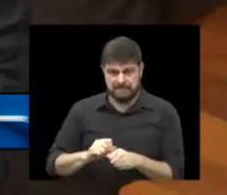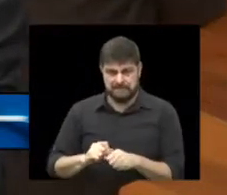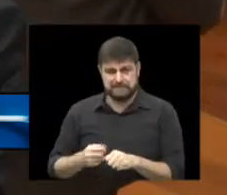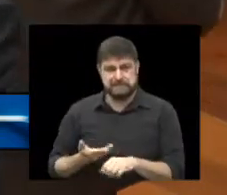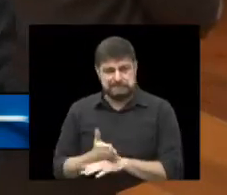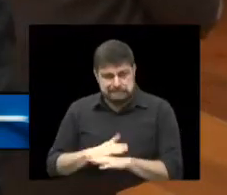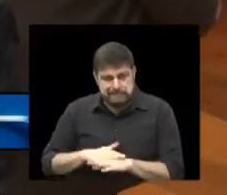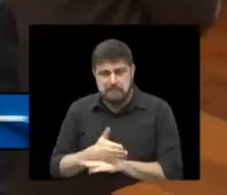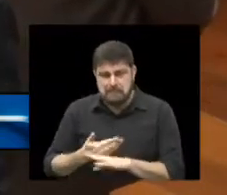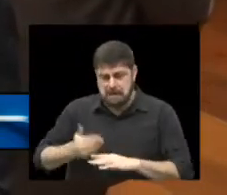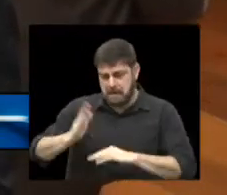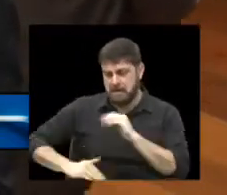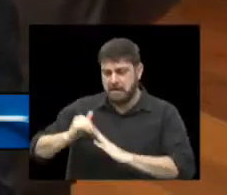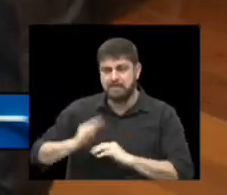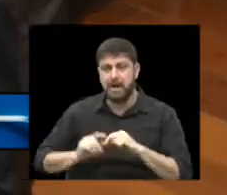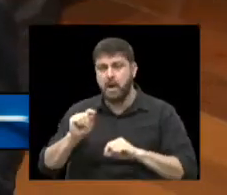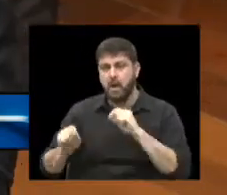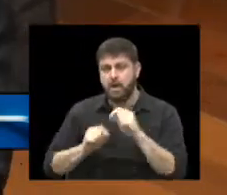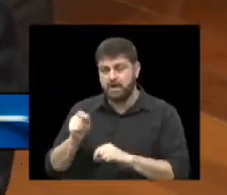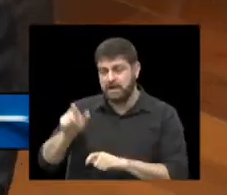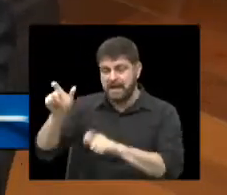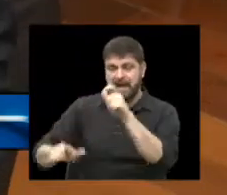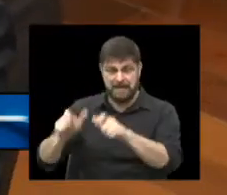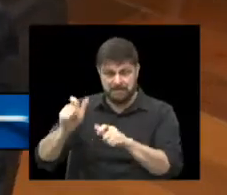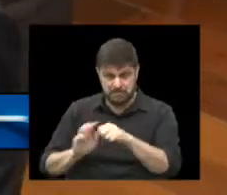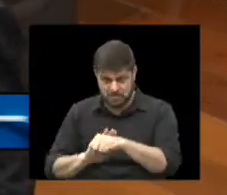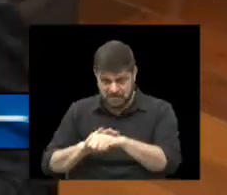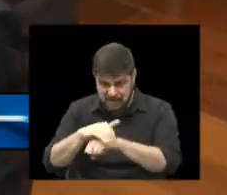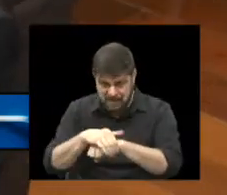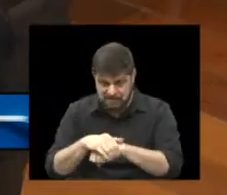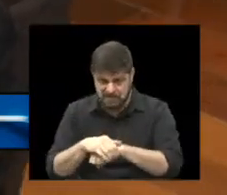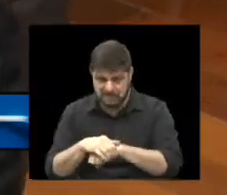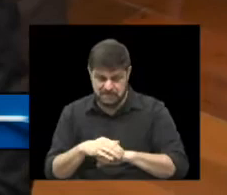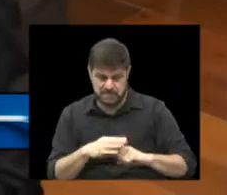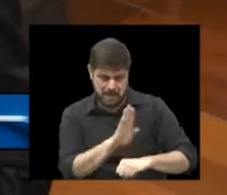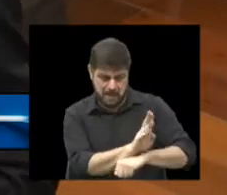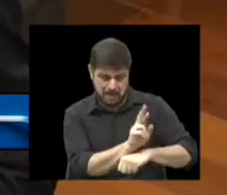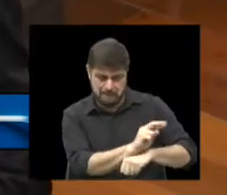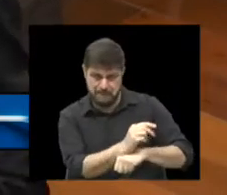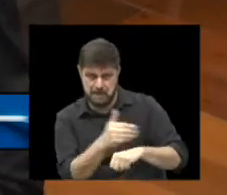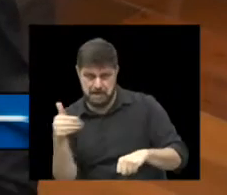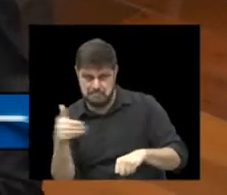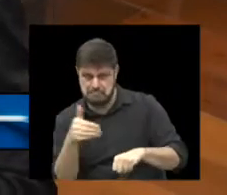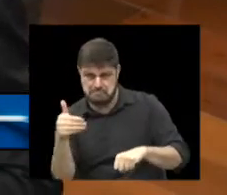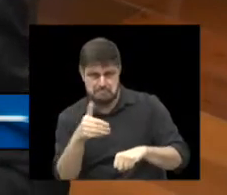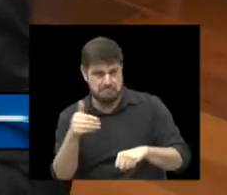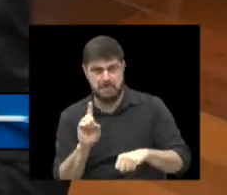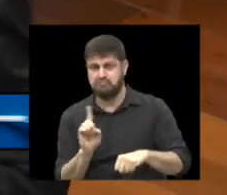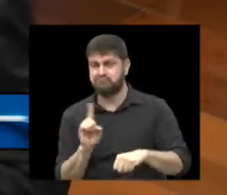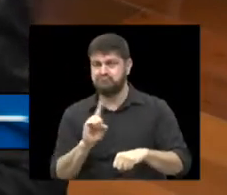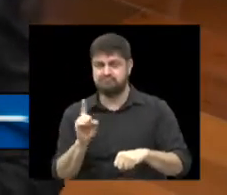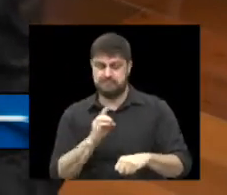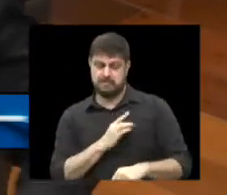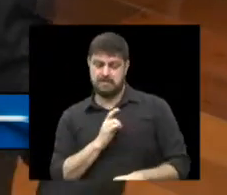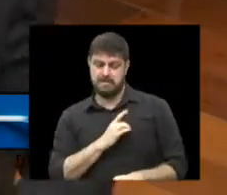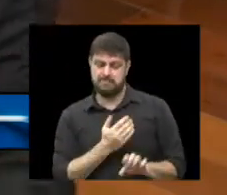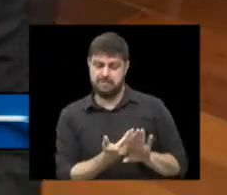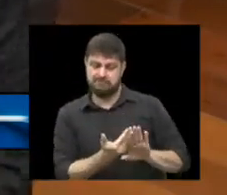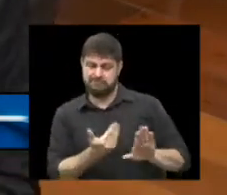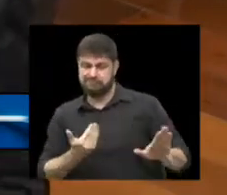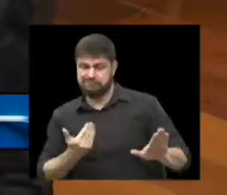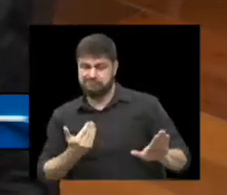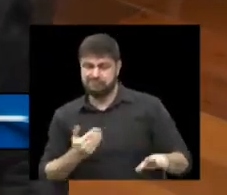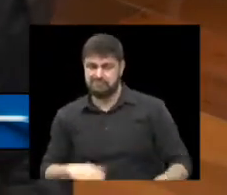que desestimula o campineiro e a campineira de frequentarem os estabelecimentos da nossa cidade. É